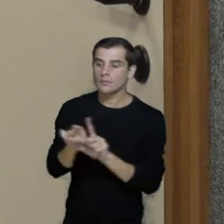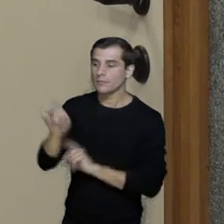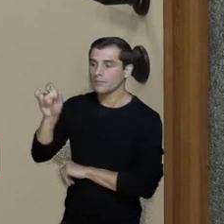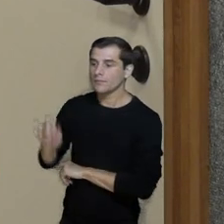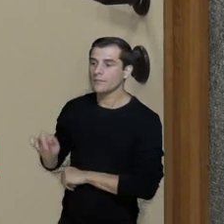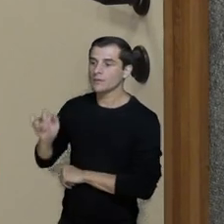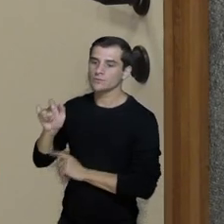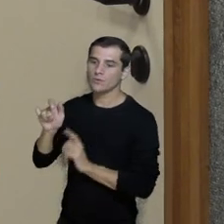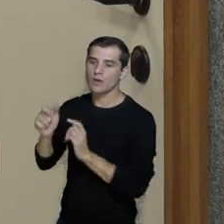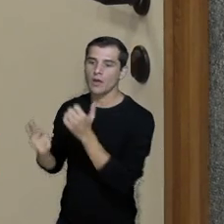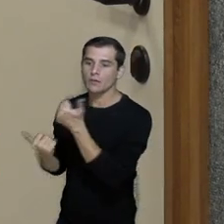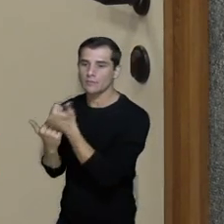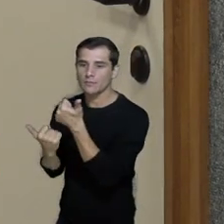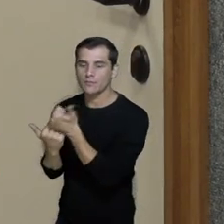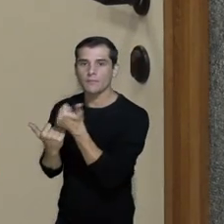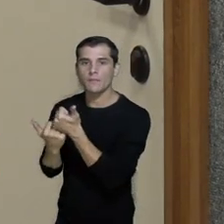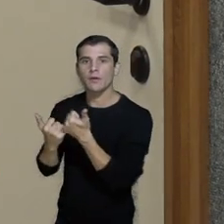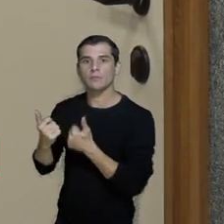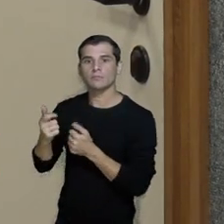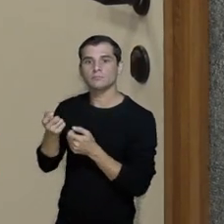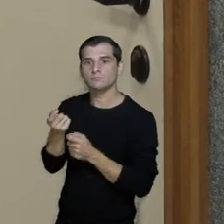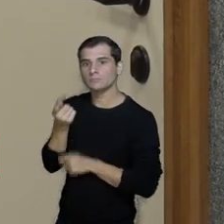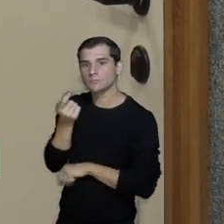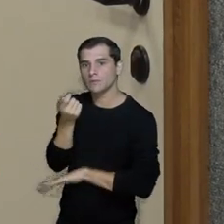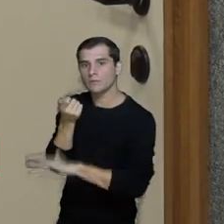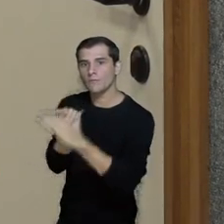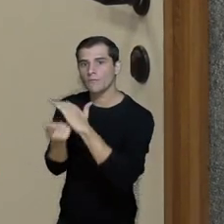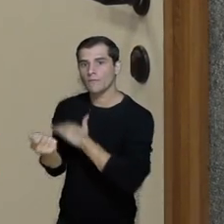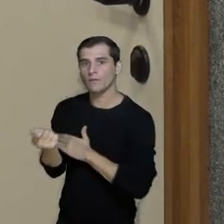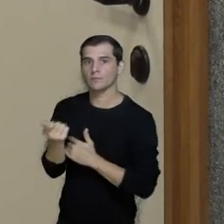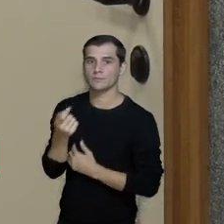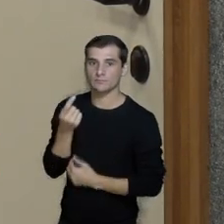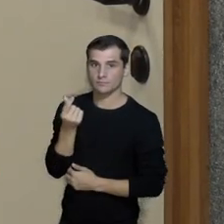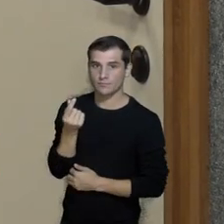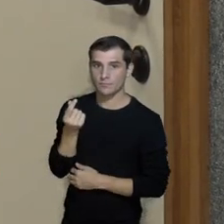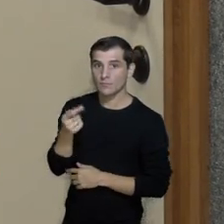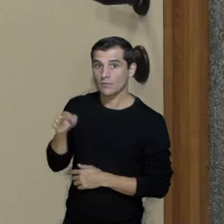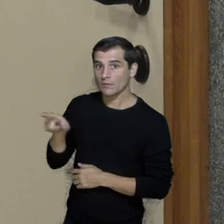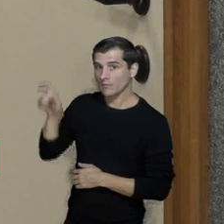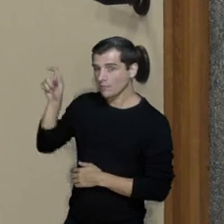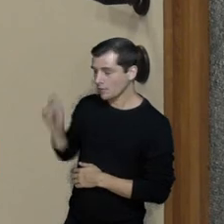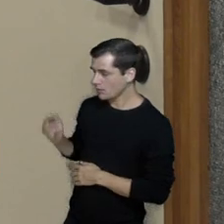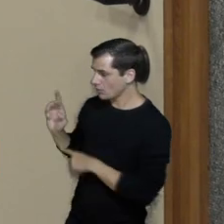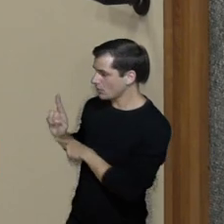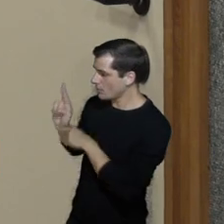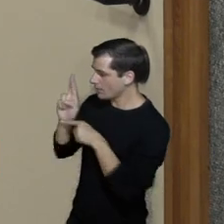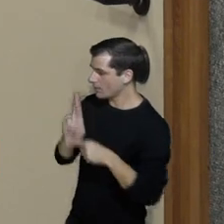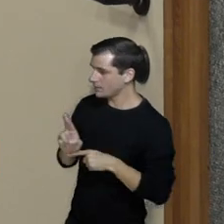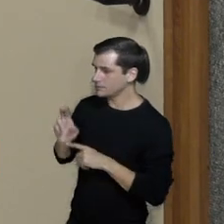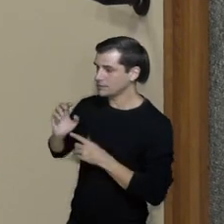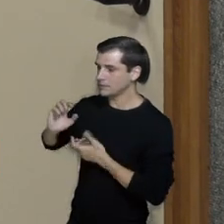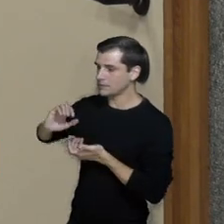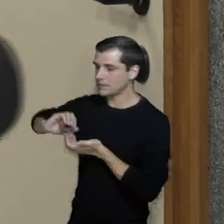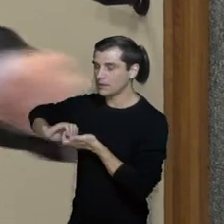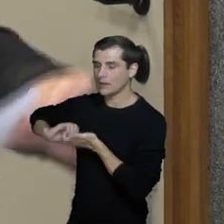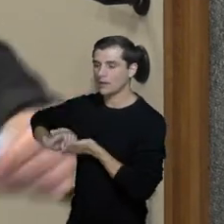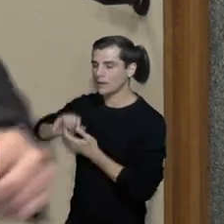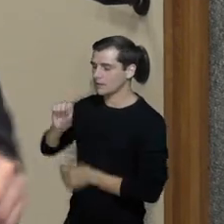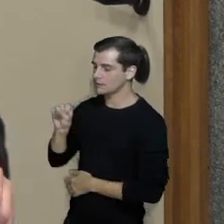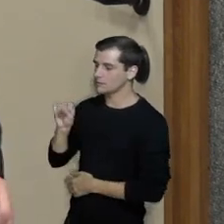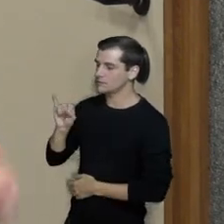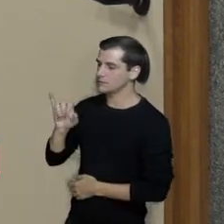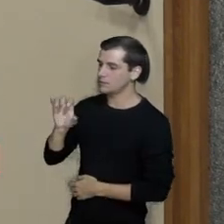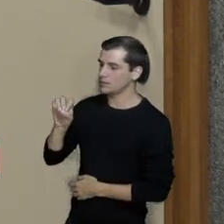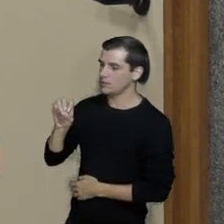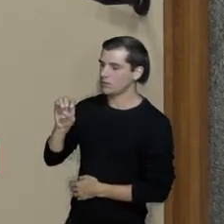Ariadne Veiga neste ato representando o presidente do sicob Central Santa Catarina Rio Grande do Sul Rui Schneider